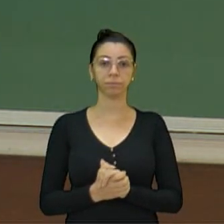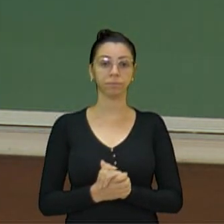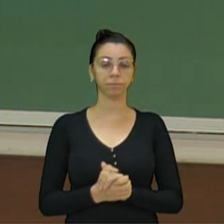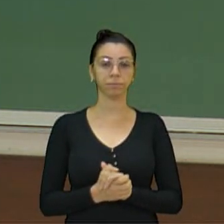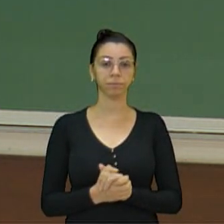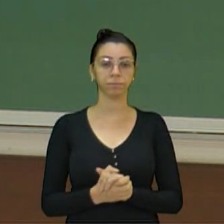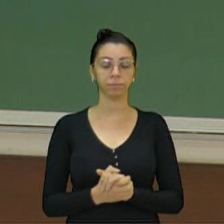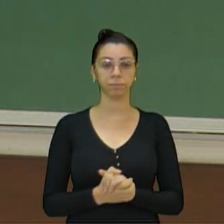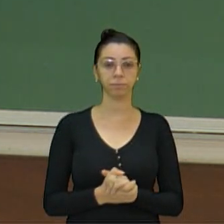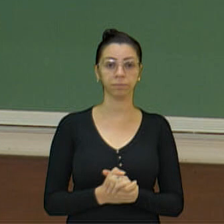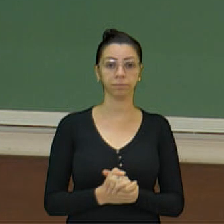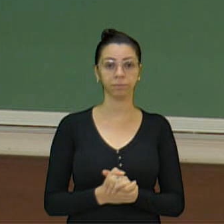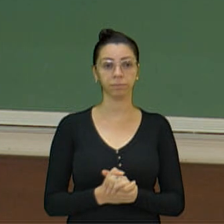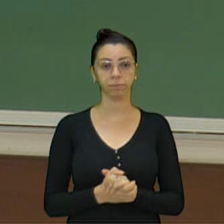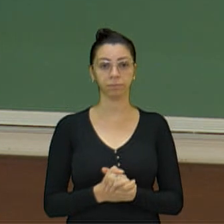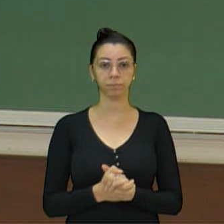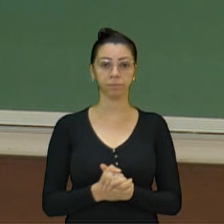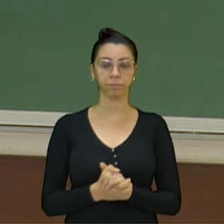Airline, que significa